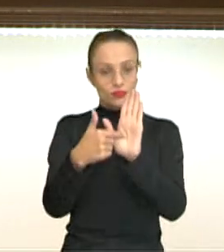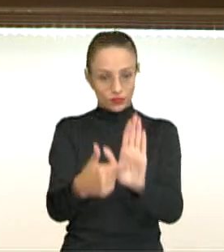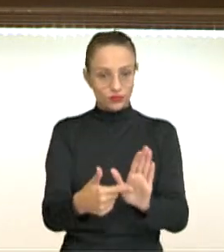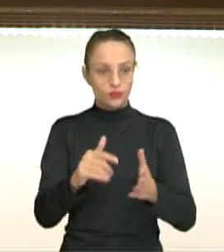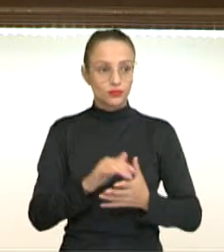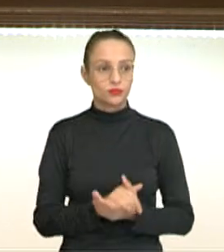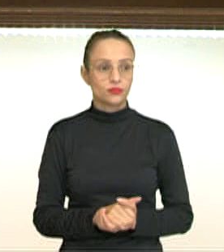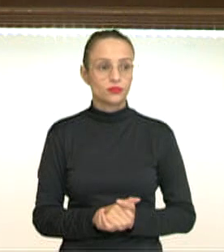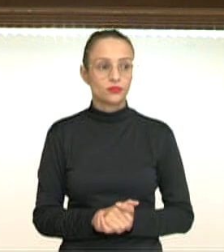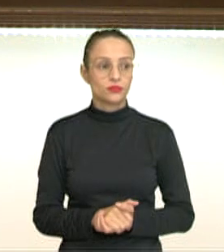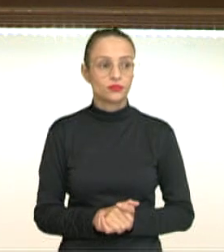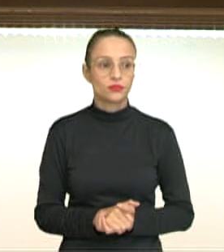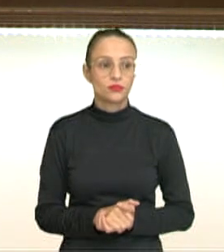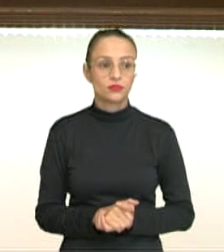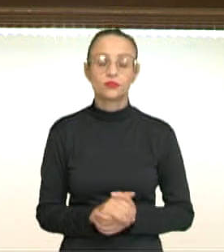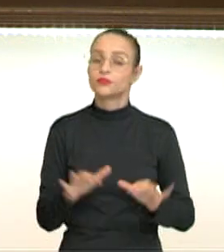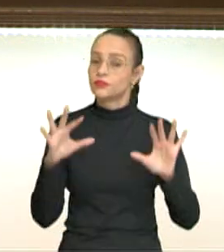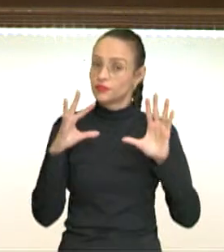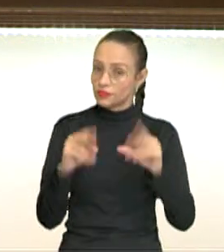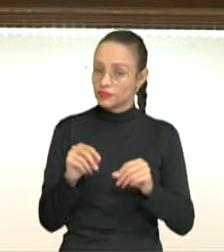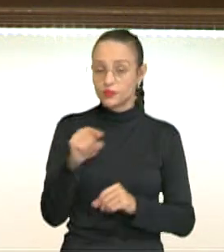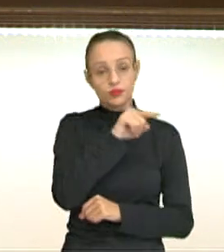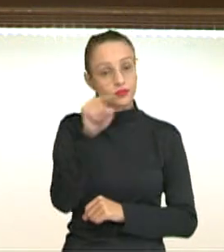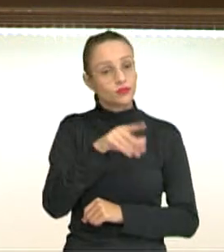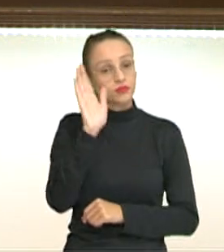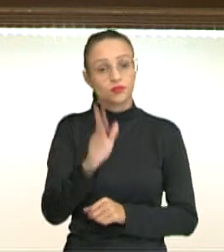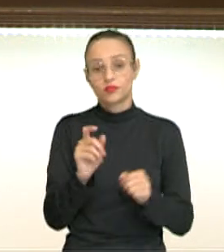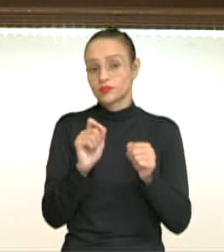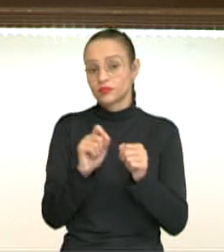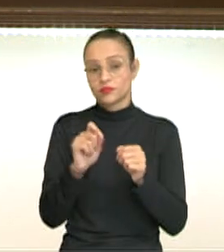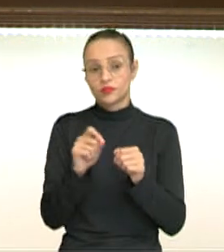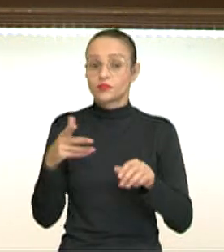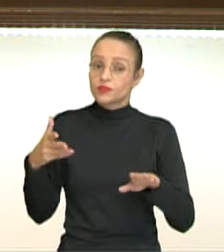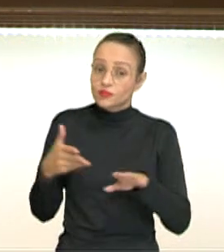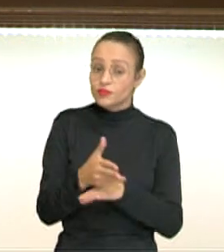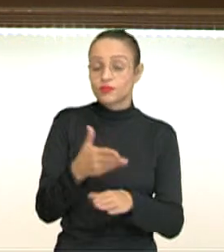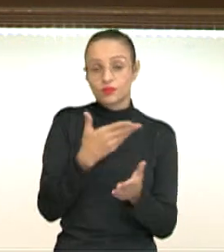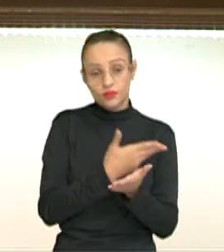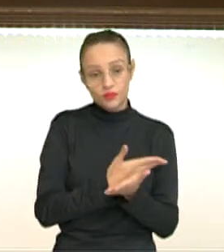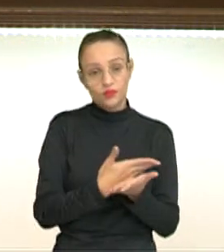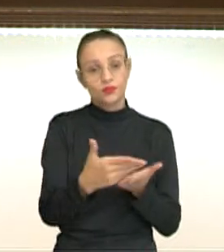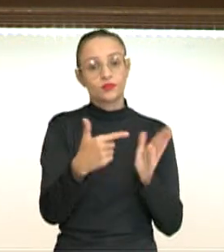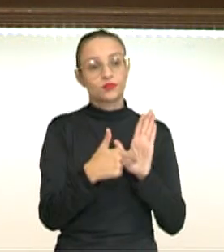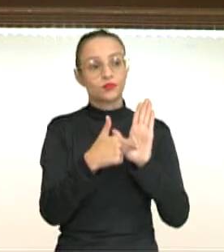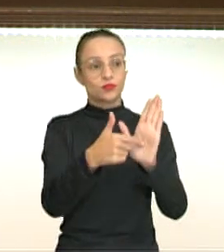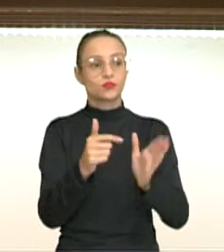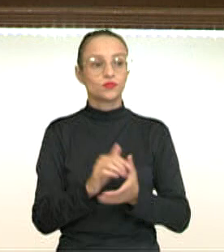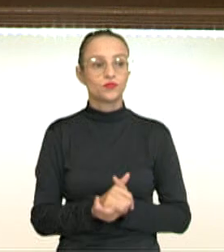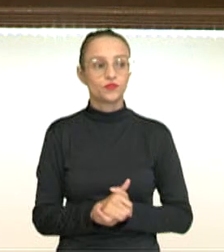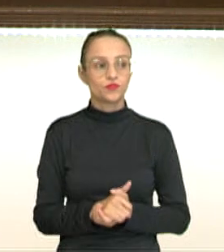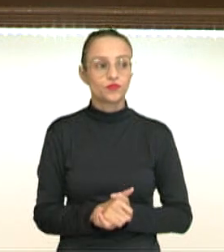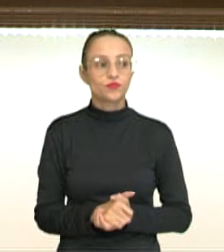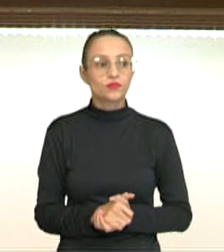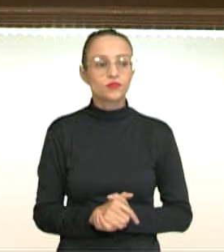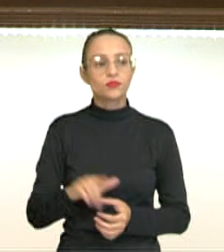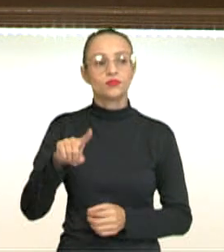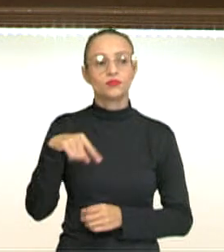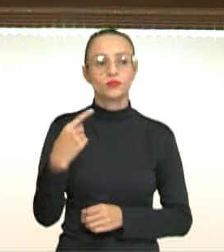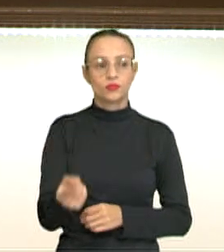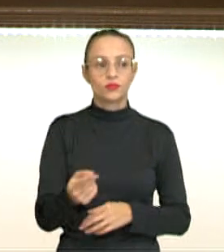apresentação oral, ok? Tudo isso você já faz ao entrar, ao começar a tua apresentação.